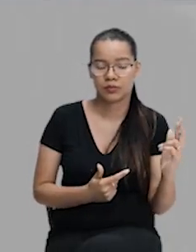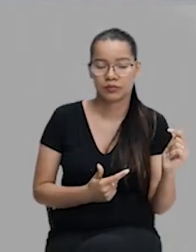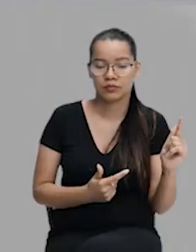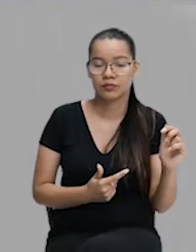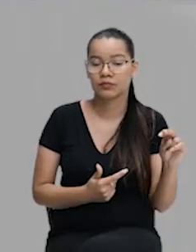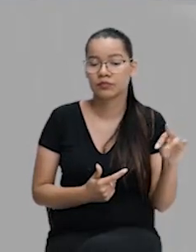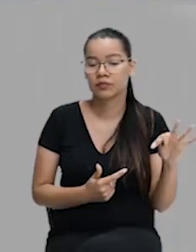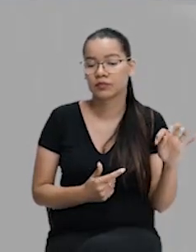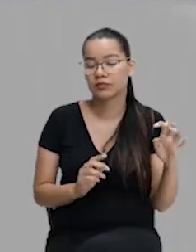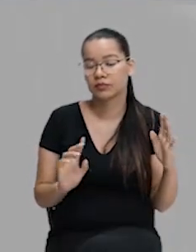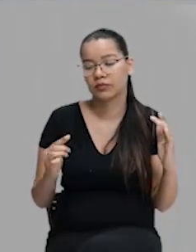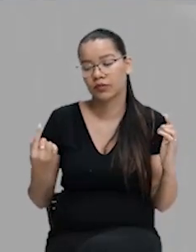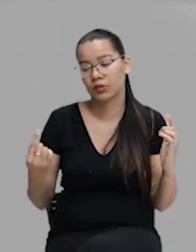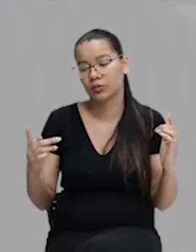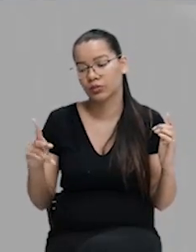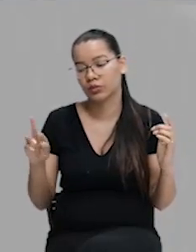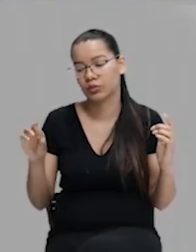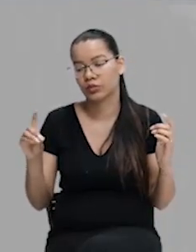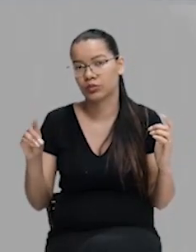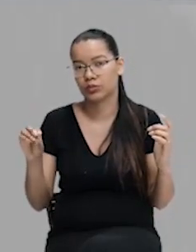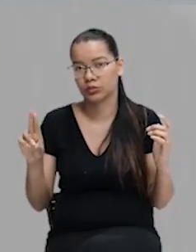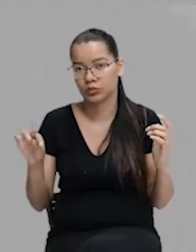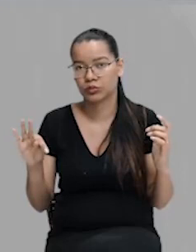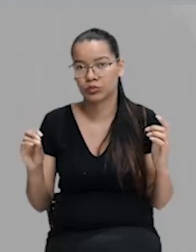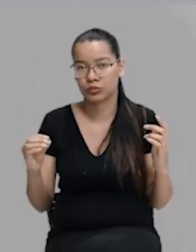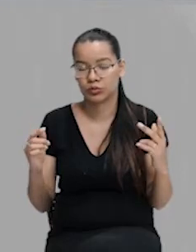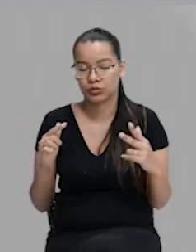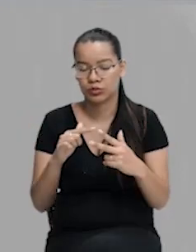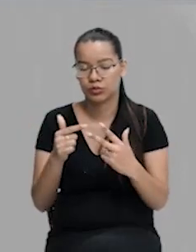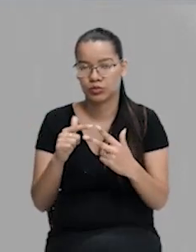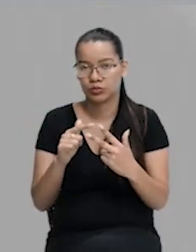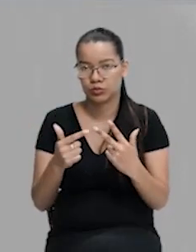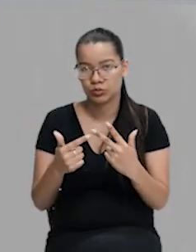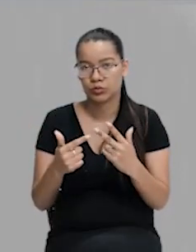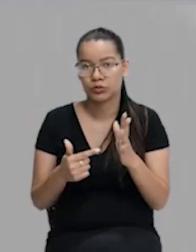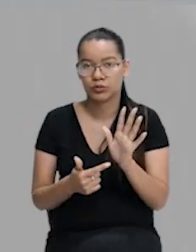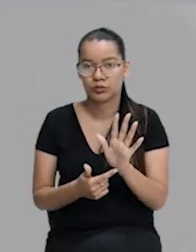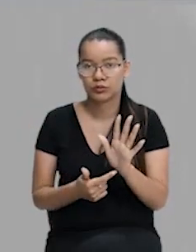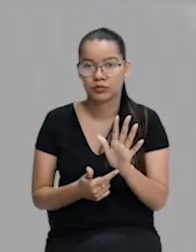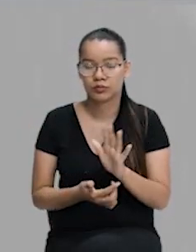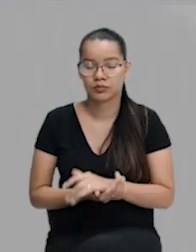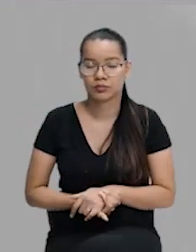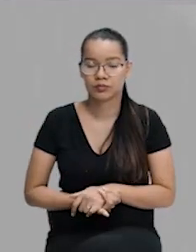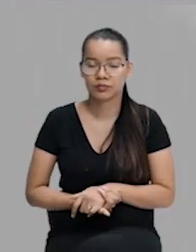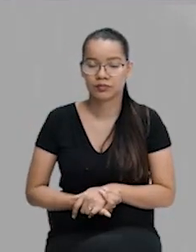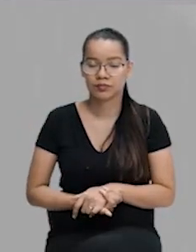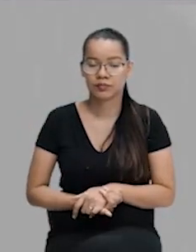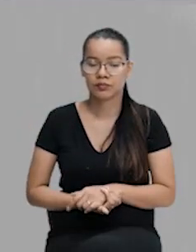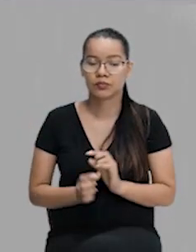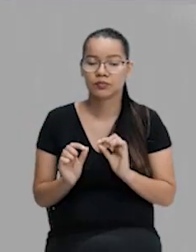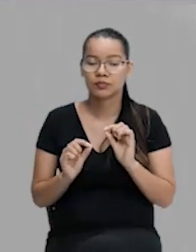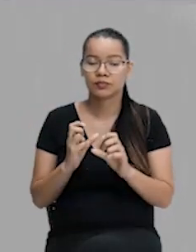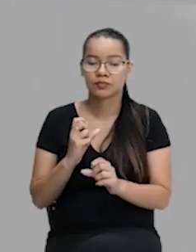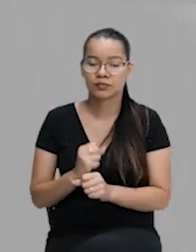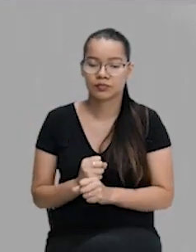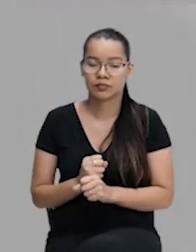no produto. Olha só, o que sobra? Ó? Sobra o cátion alumínio e o